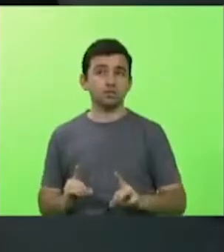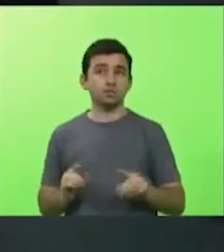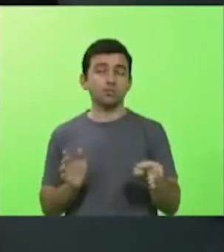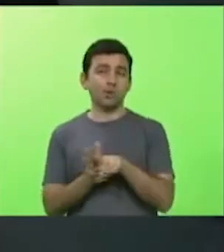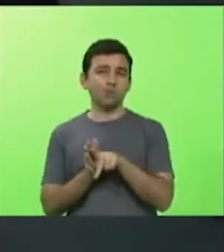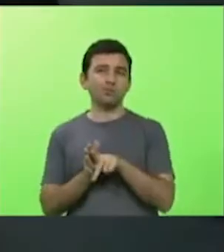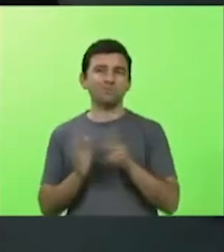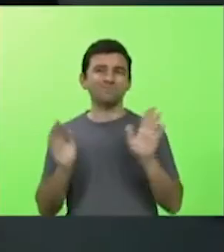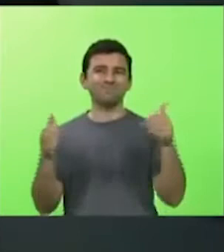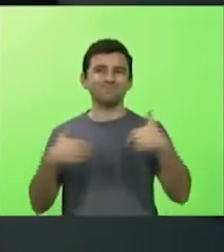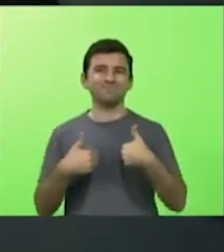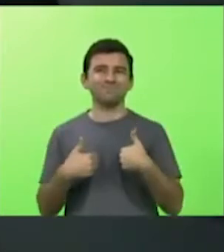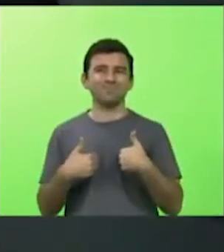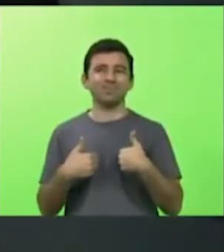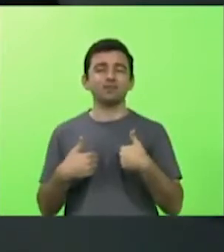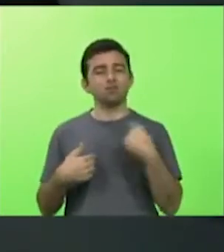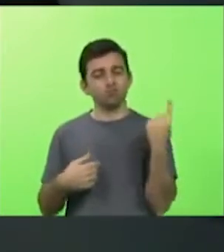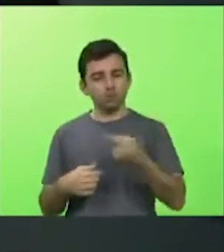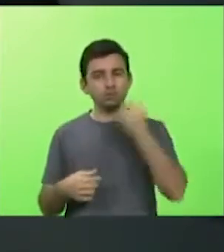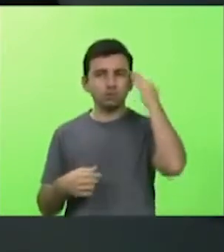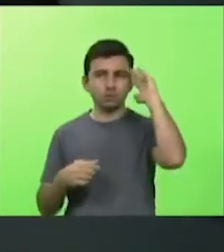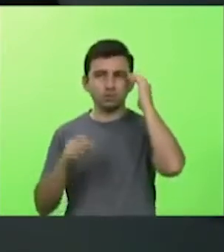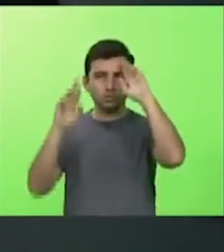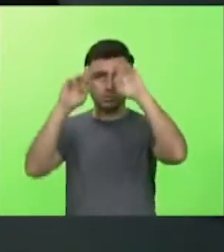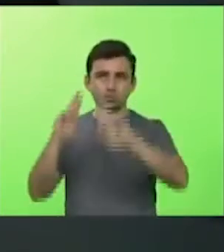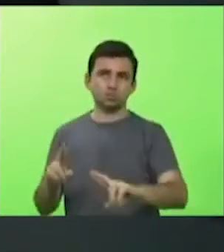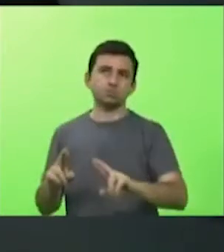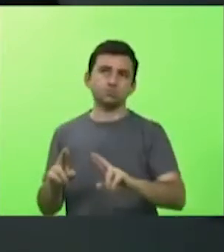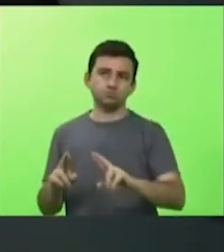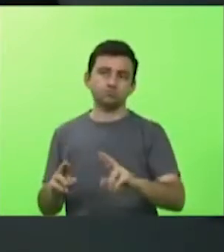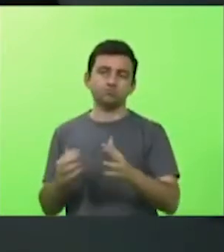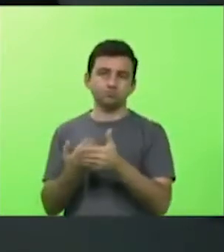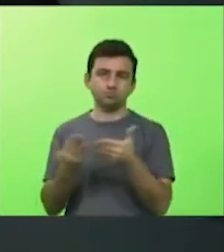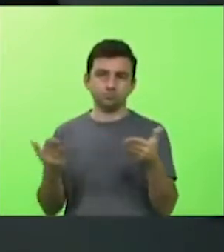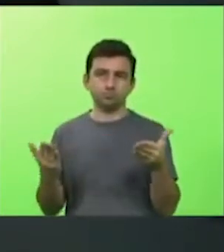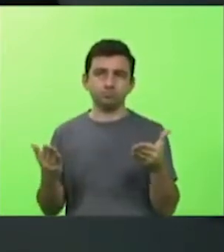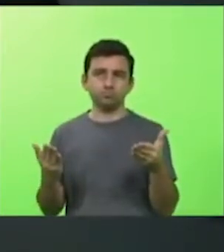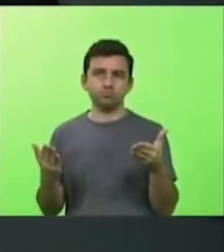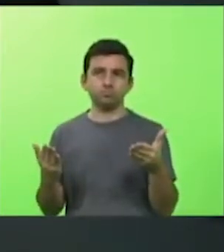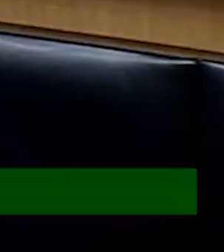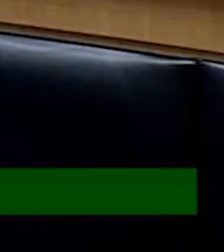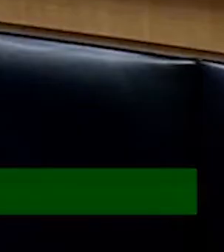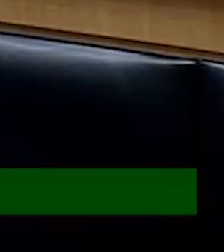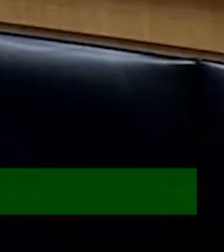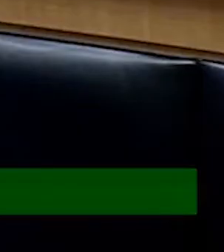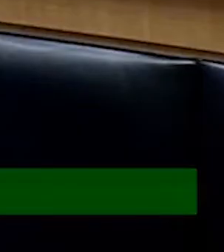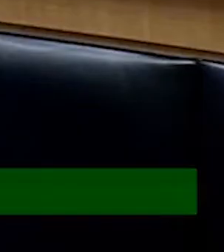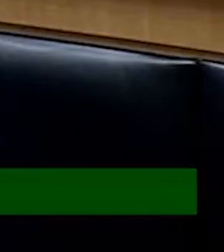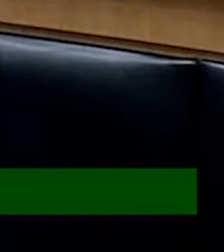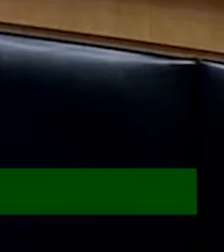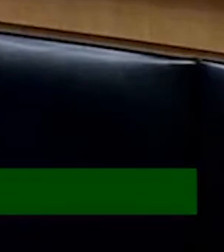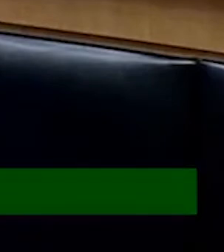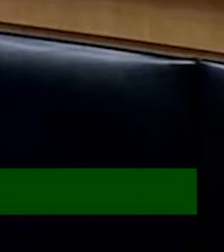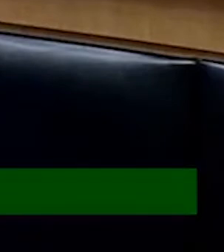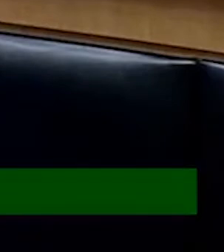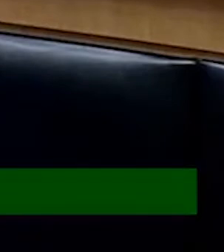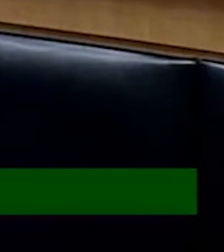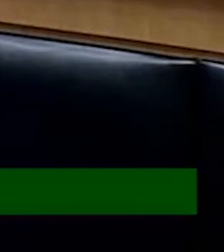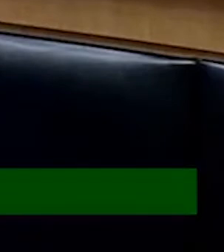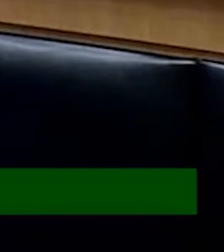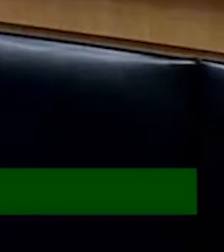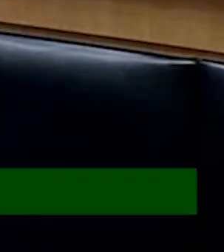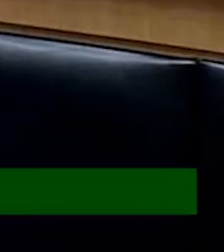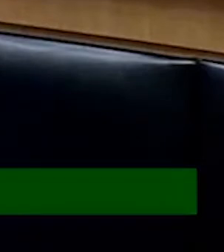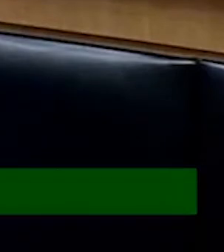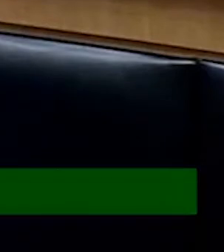as emendas nem sempre são pagas pelo governo estadual. Durante a tramitação da PEC, o deputado Ivan Nates chegou a